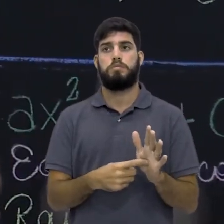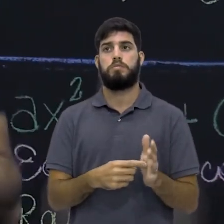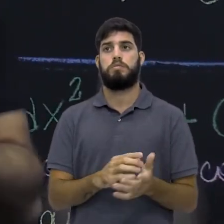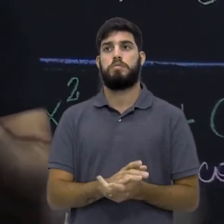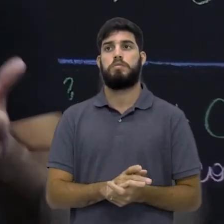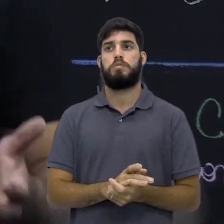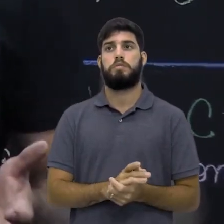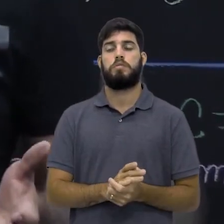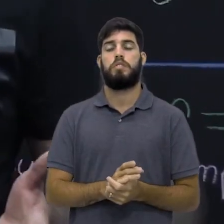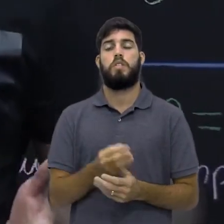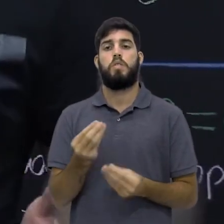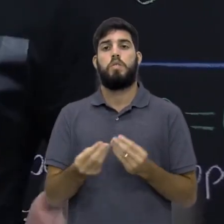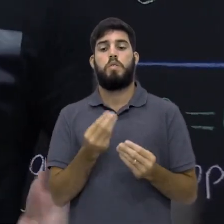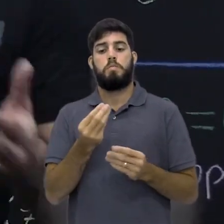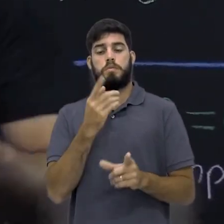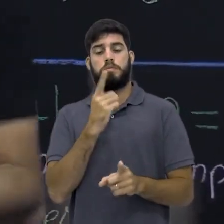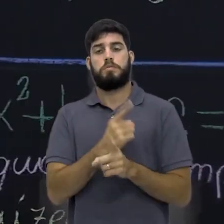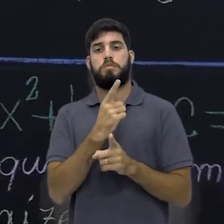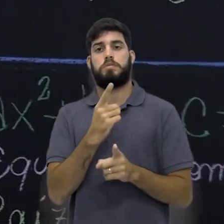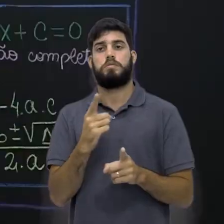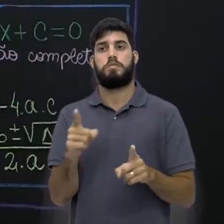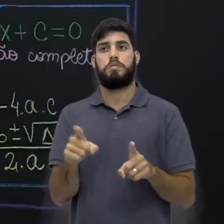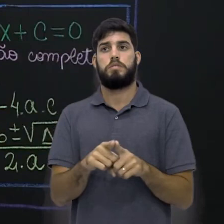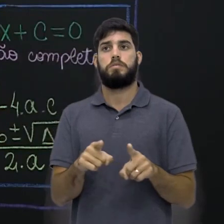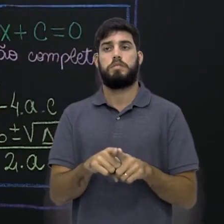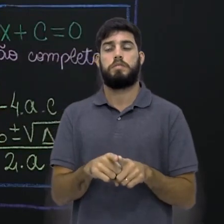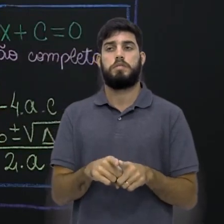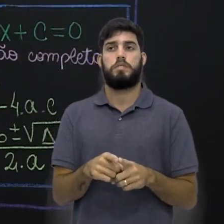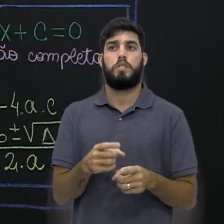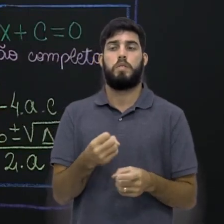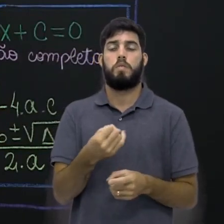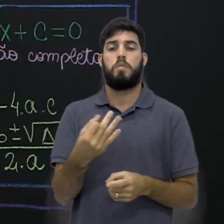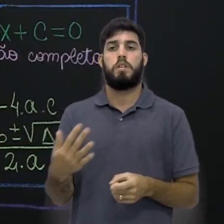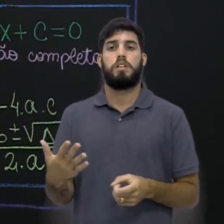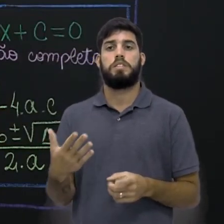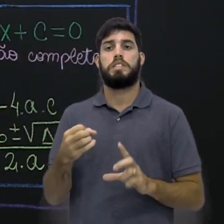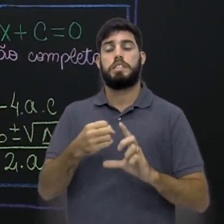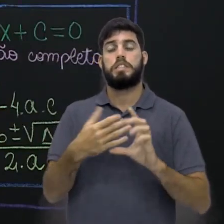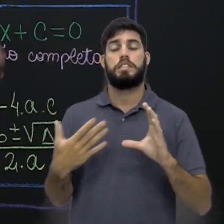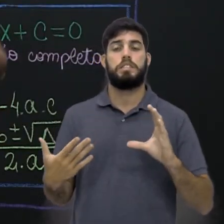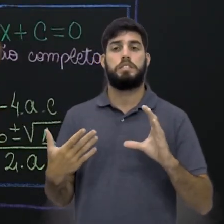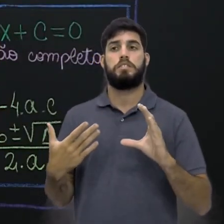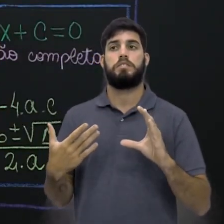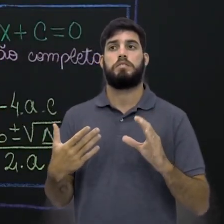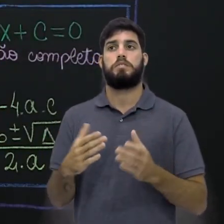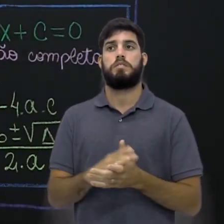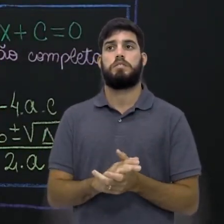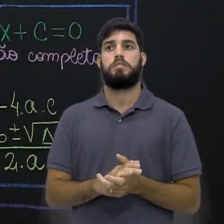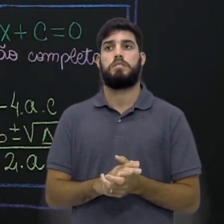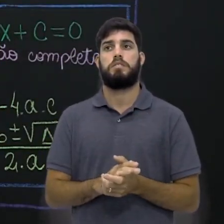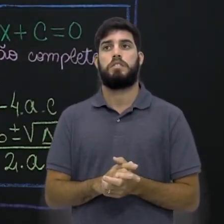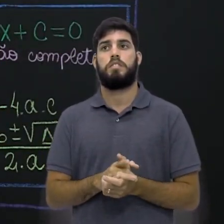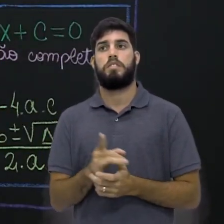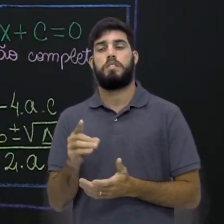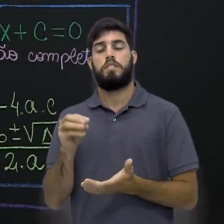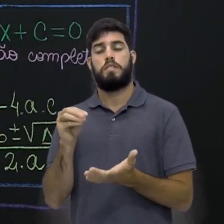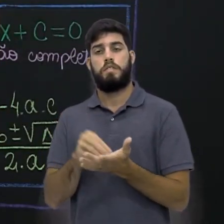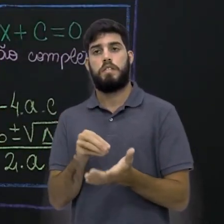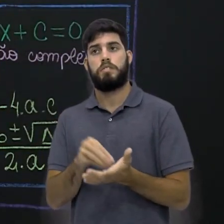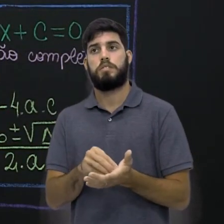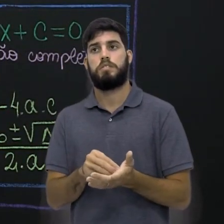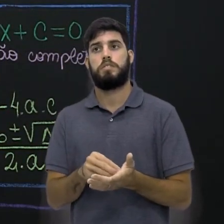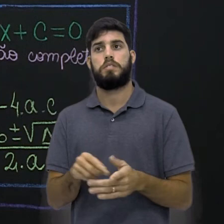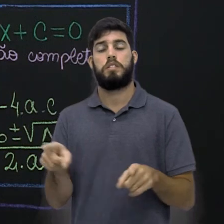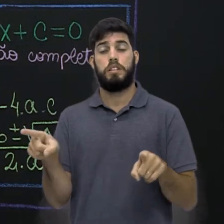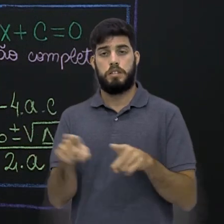segundo grau, como reconhecer uma e, de repente, quais são as características que cercam as equações de segundo grau